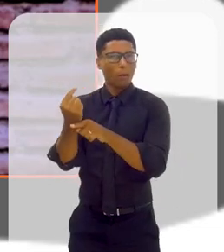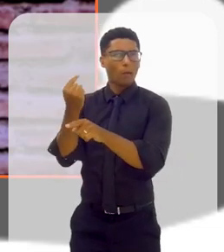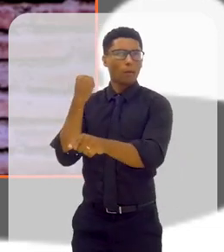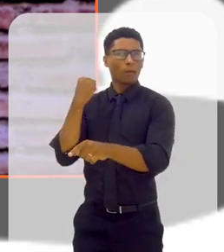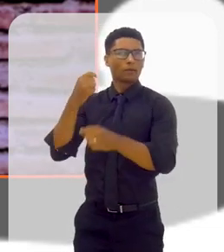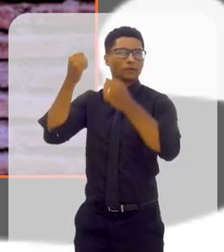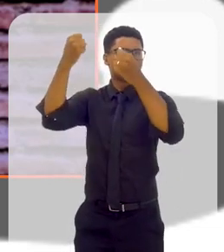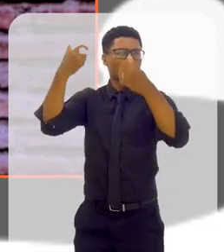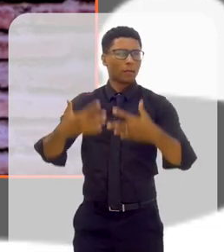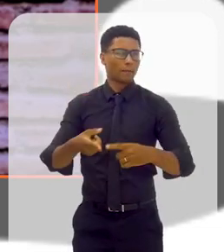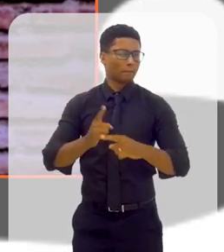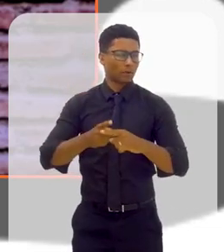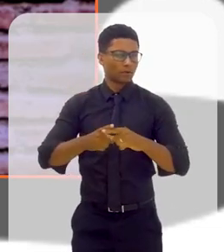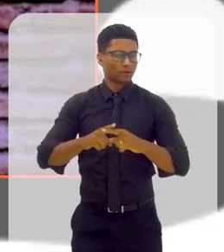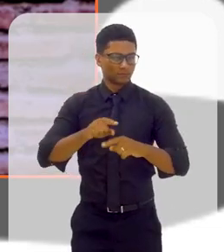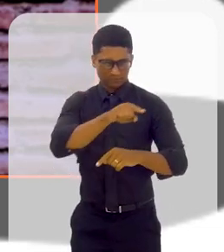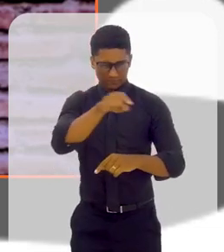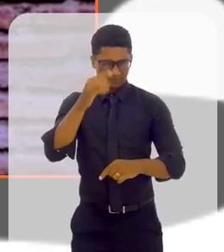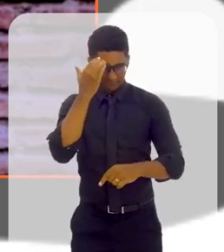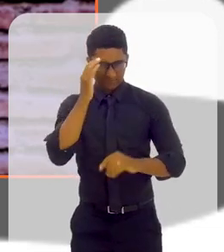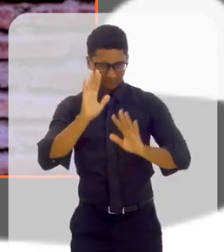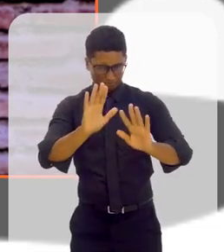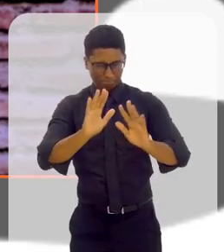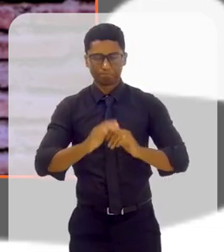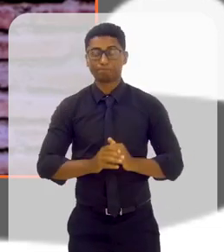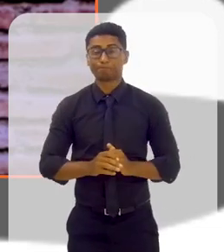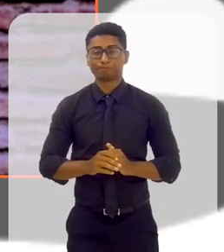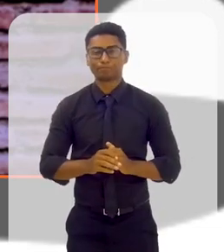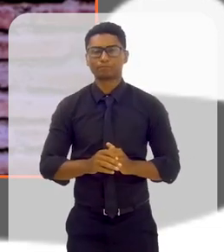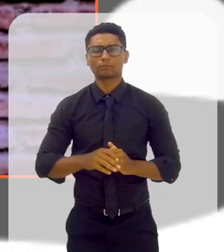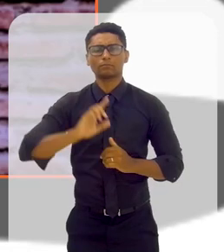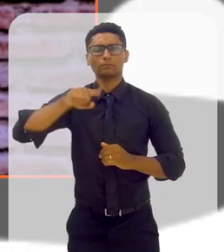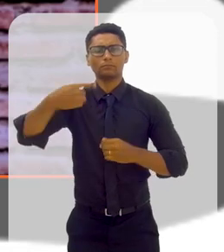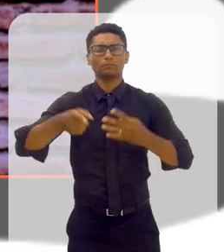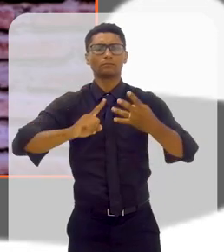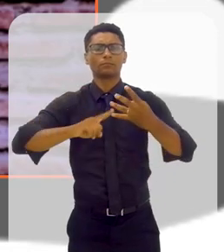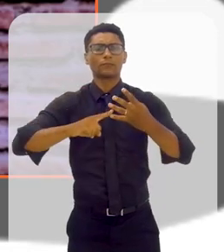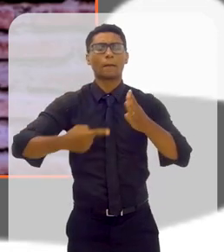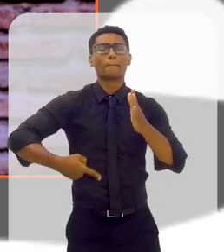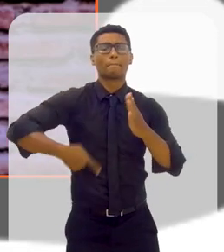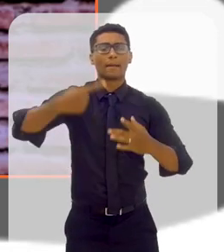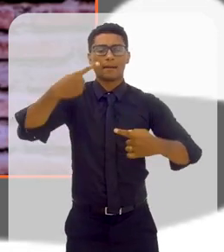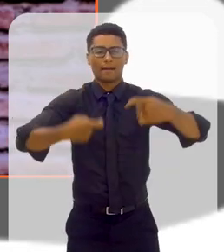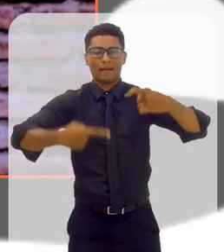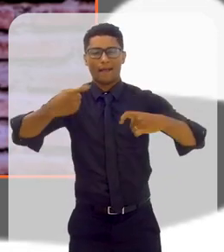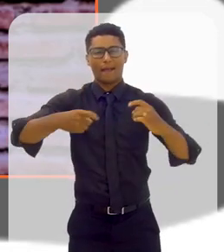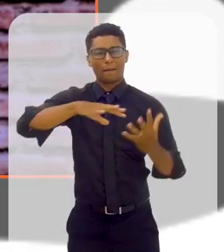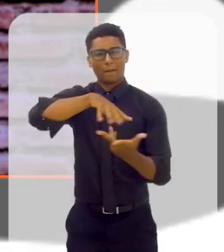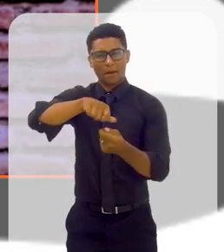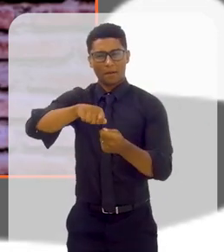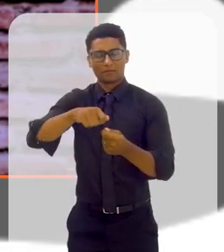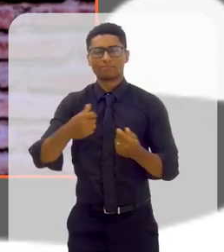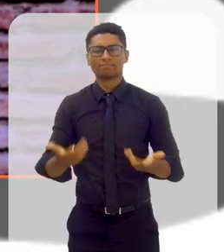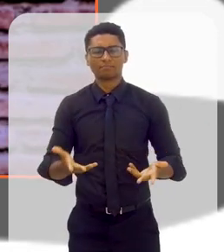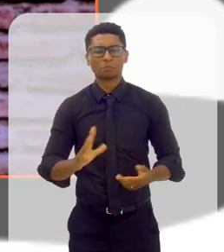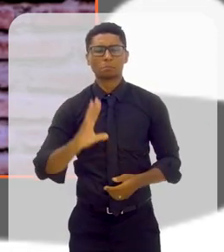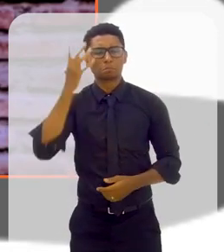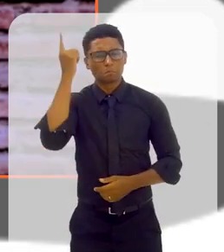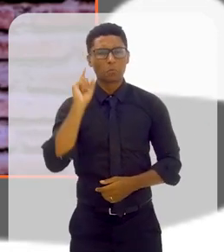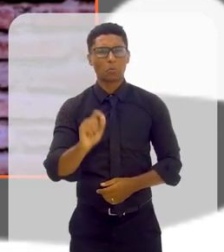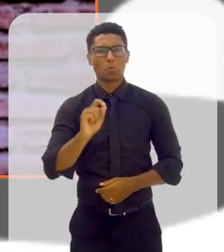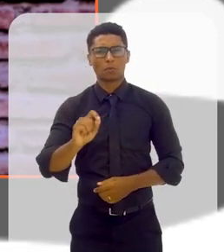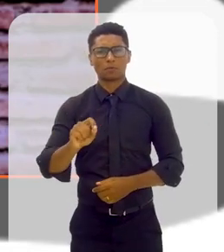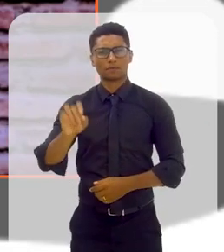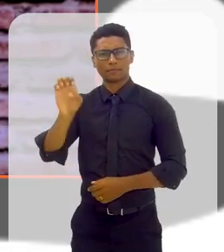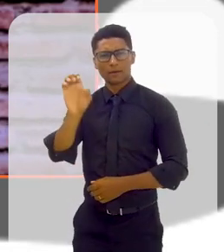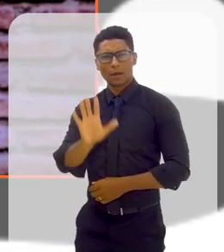economia circular. Segunda revolução, primeiro, aí tivemos a Primeira Guerra Mundial. Na Primeira Guerra Mundial, o que houve? A